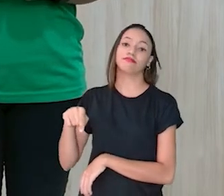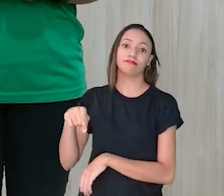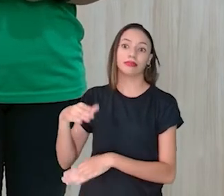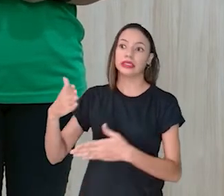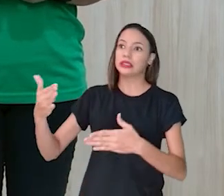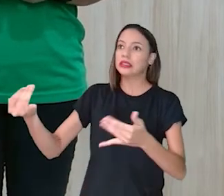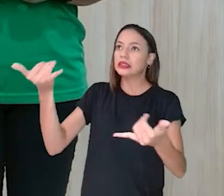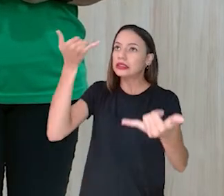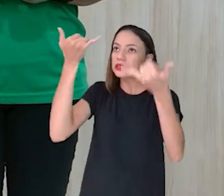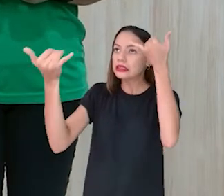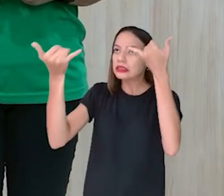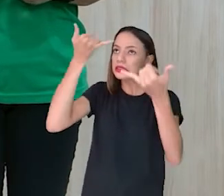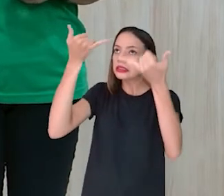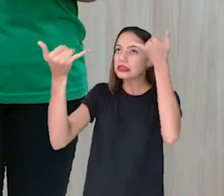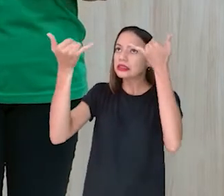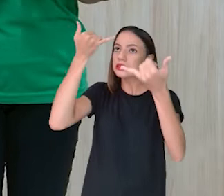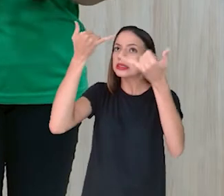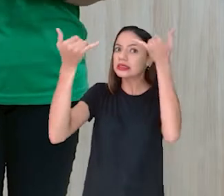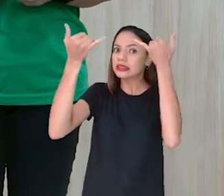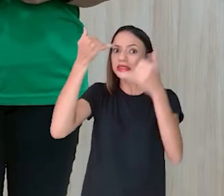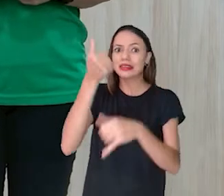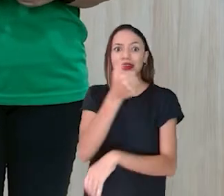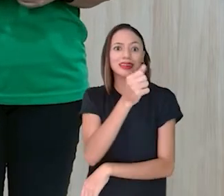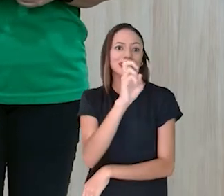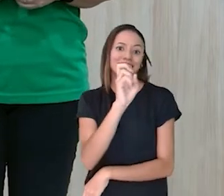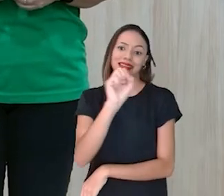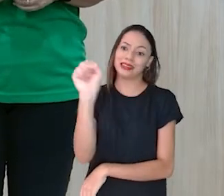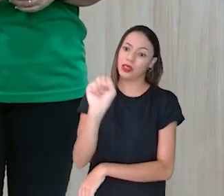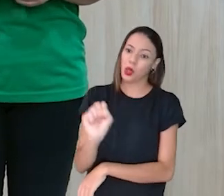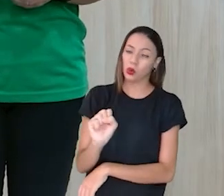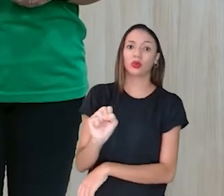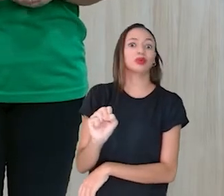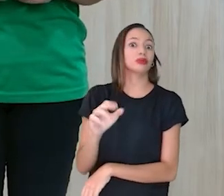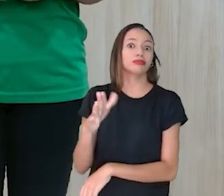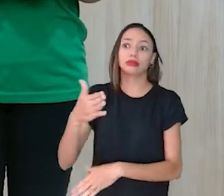muitas informações. A cada 15 segundos são estímulos